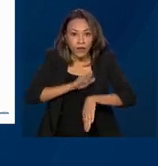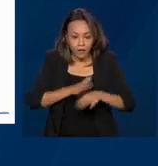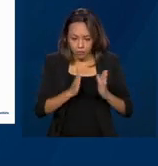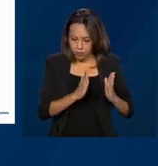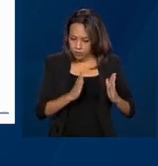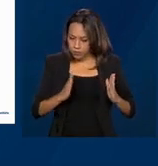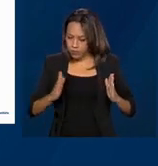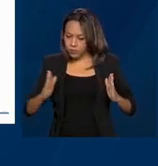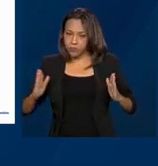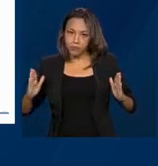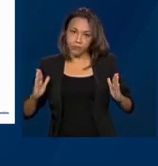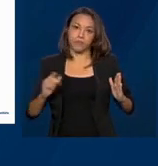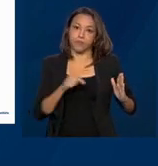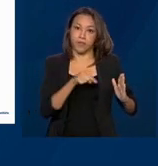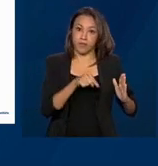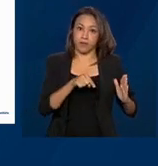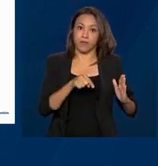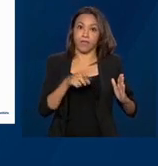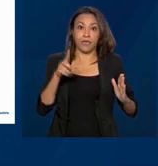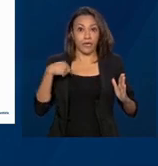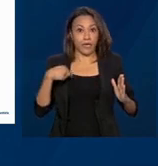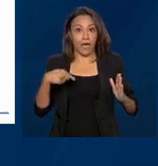de eficácia da vacina mais amplo,